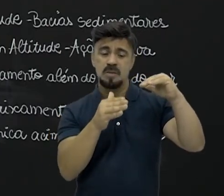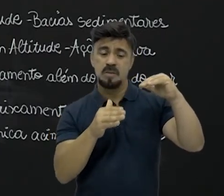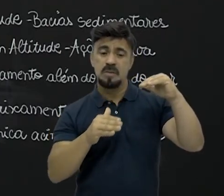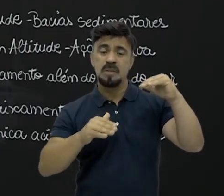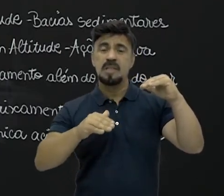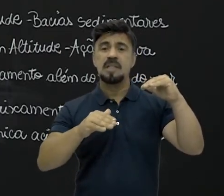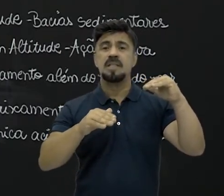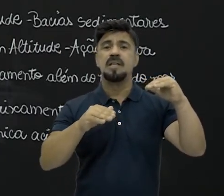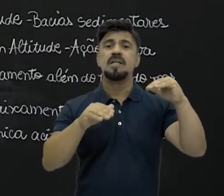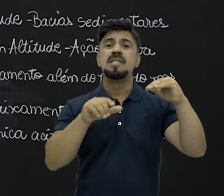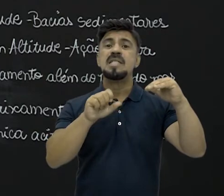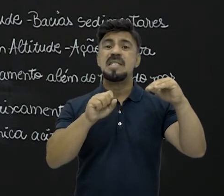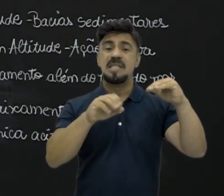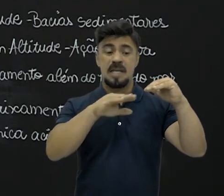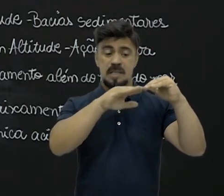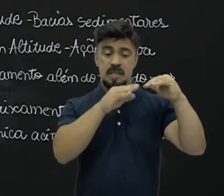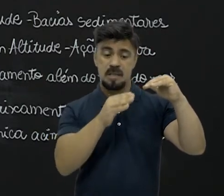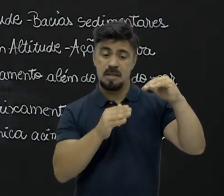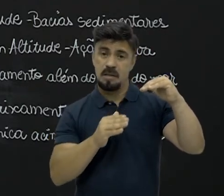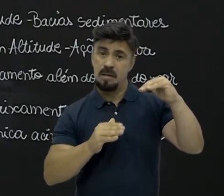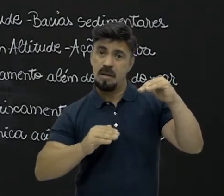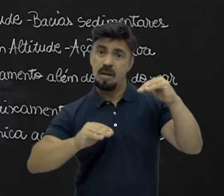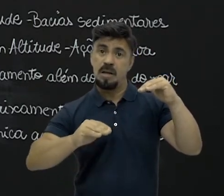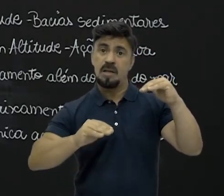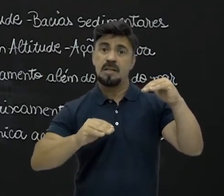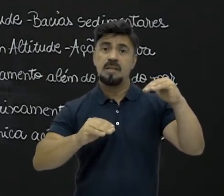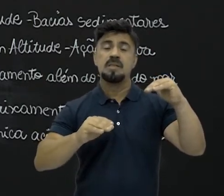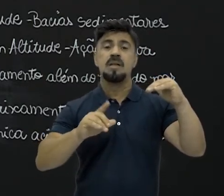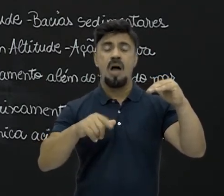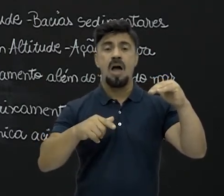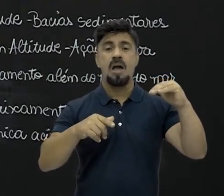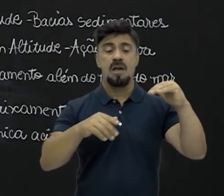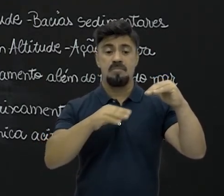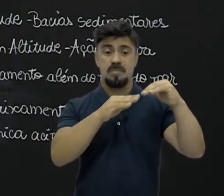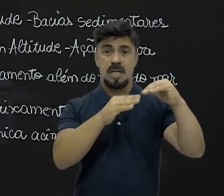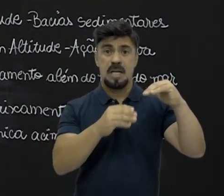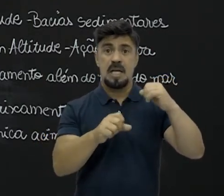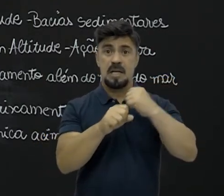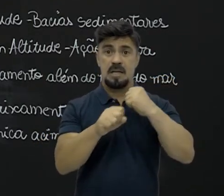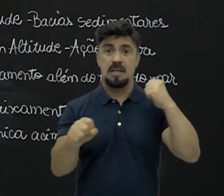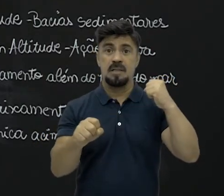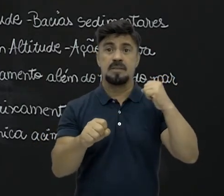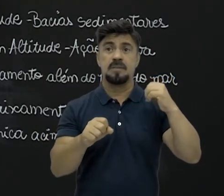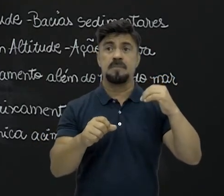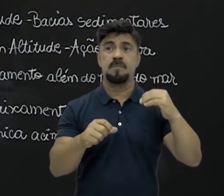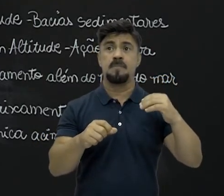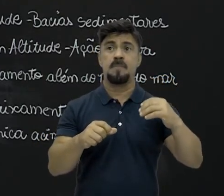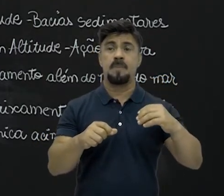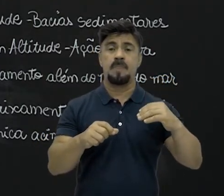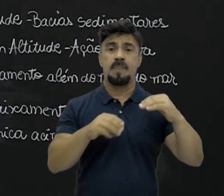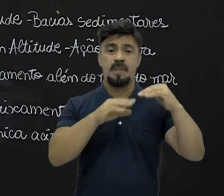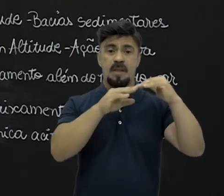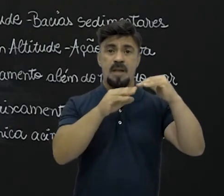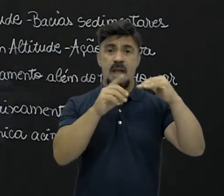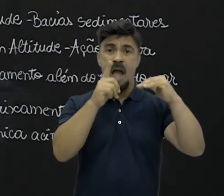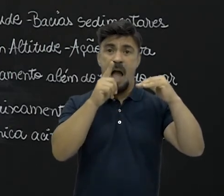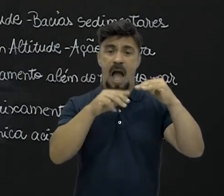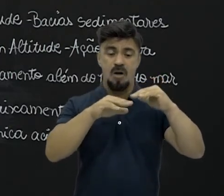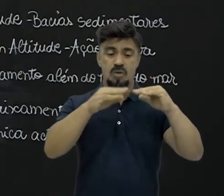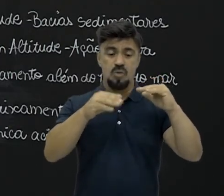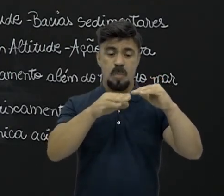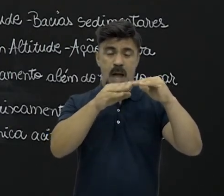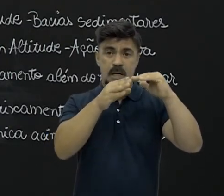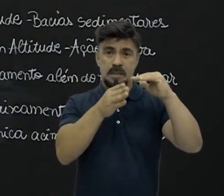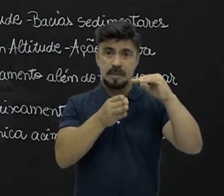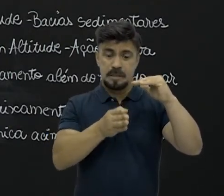Se essa depressão ela é tão grande a ponto de que ela passa do nível do mar, ela é abaixo do nível